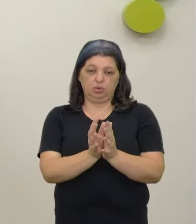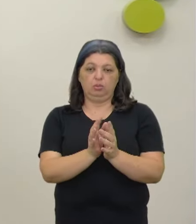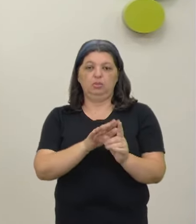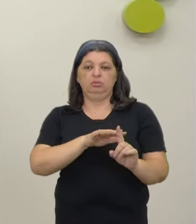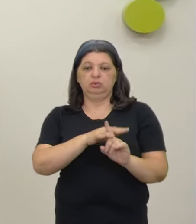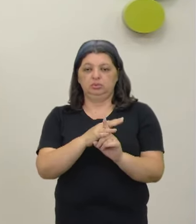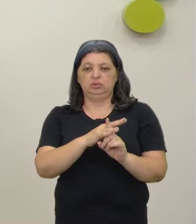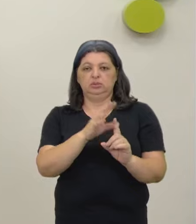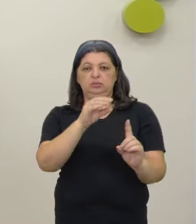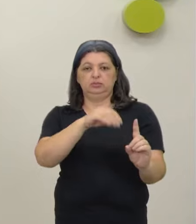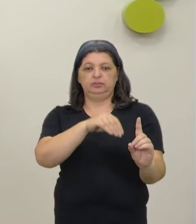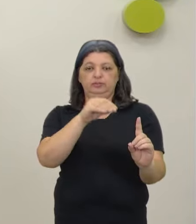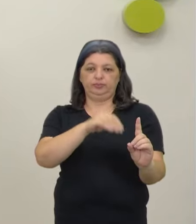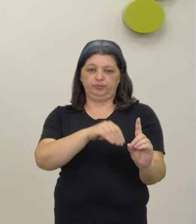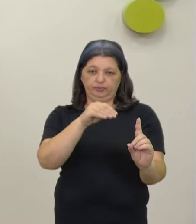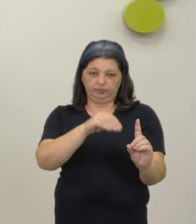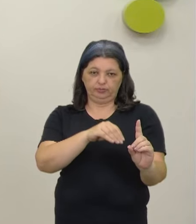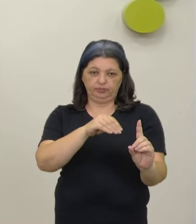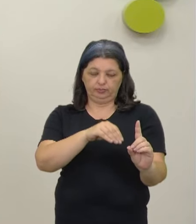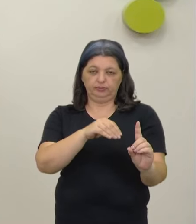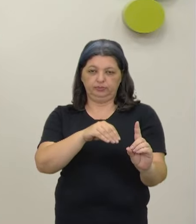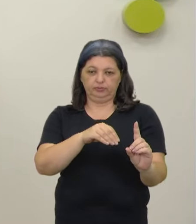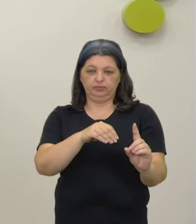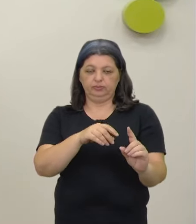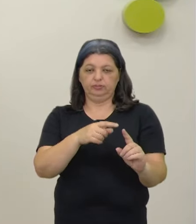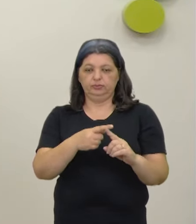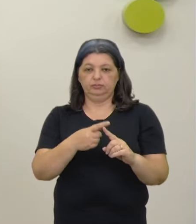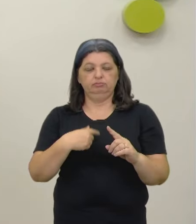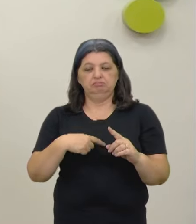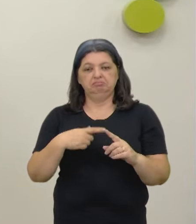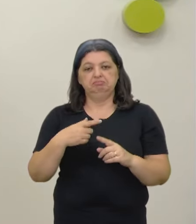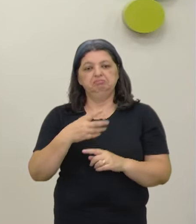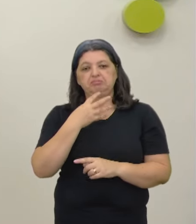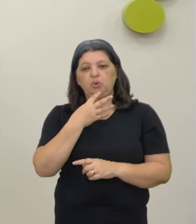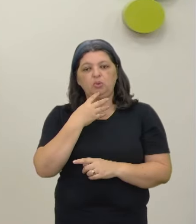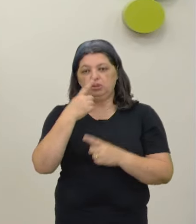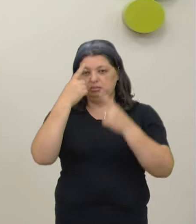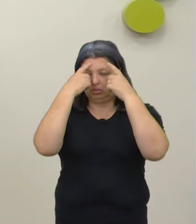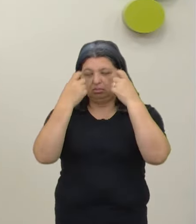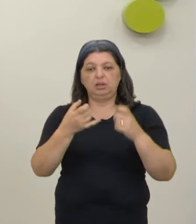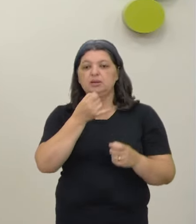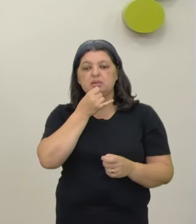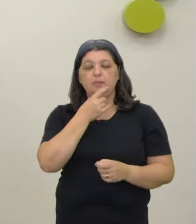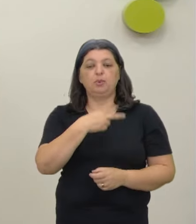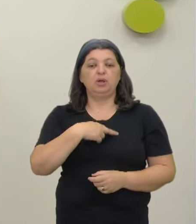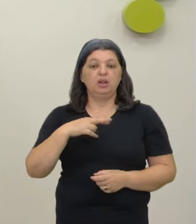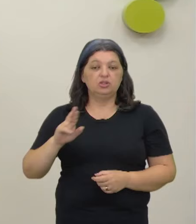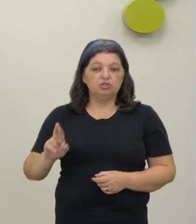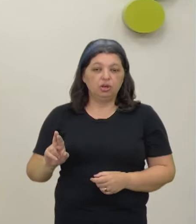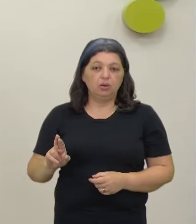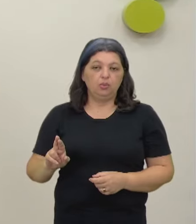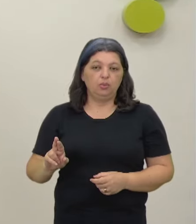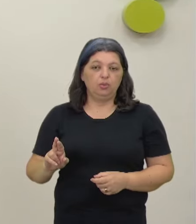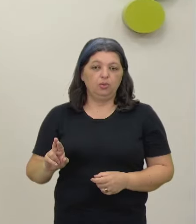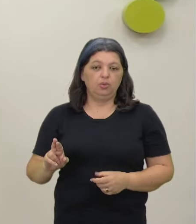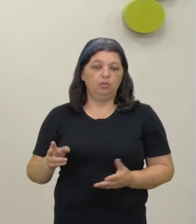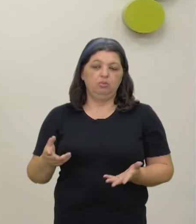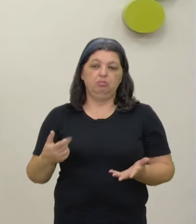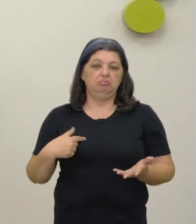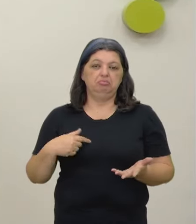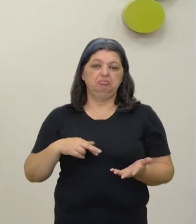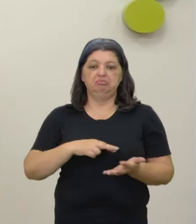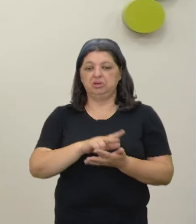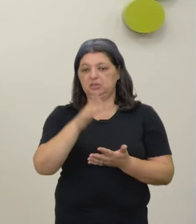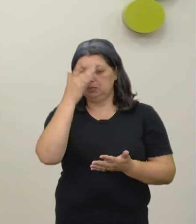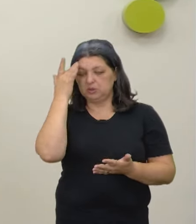vulneráveis, e isso sequer é reconhecido enquanto violência moral, né? Então, uma religião que não seja de tantos